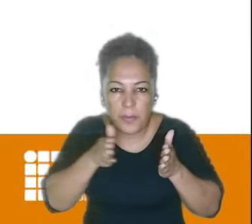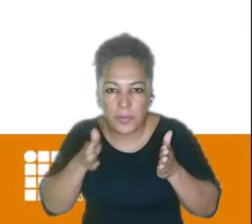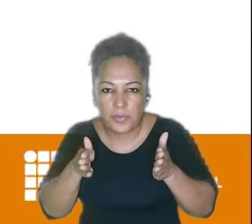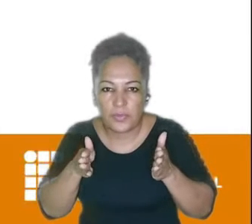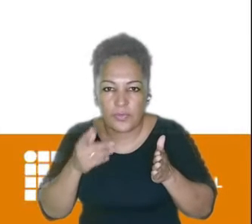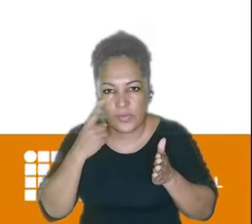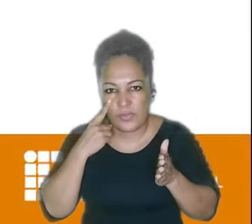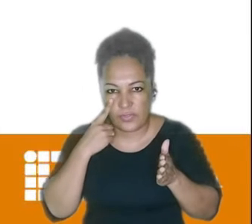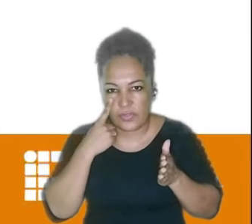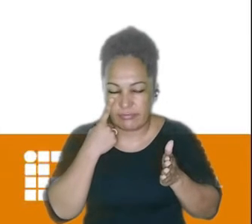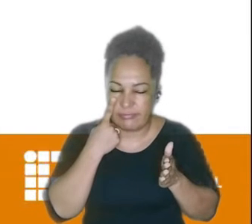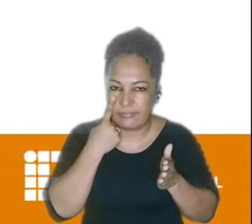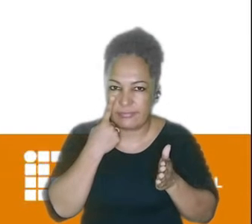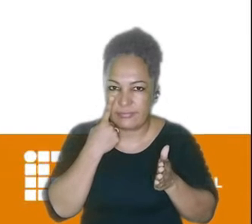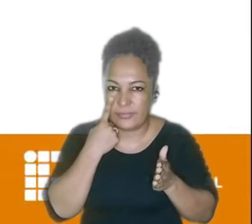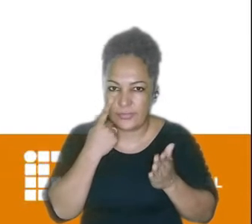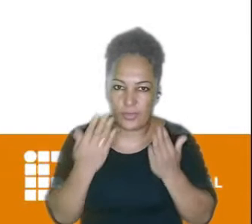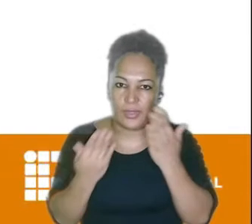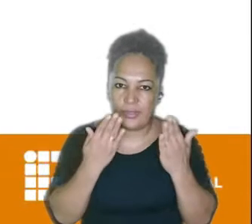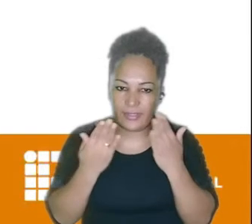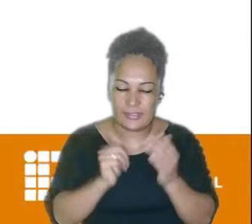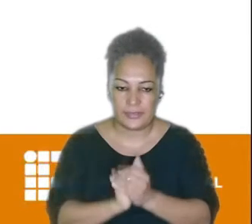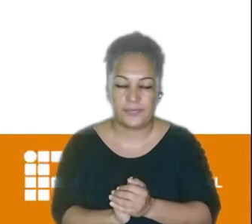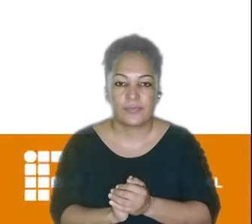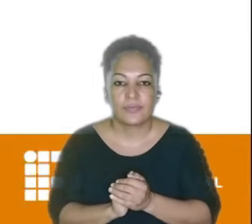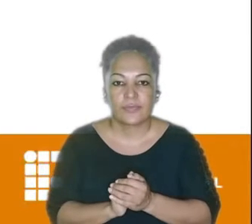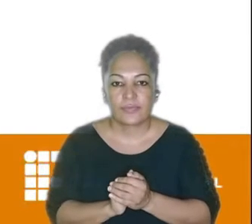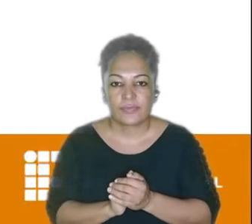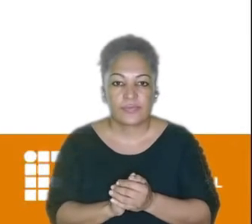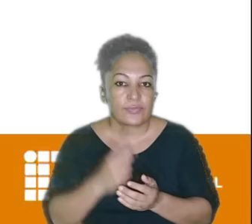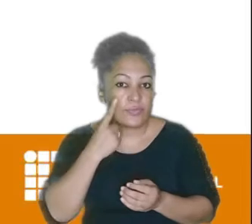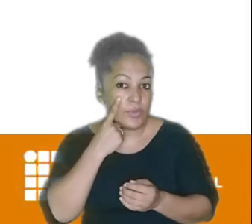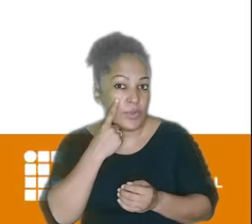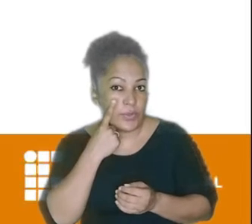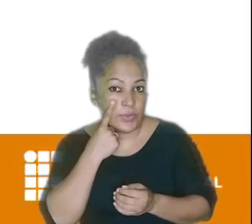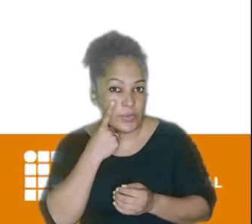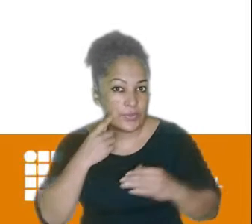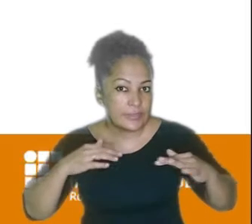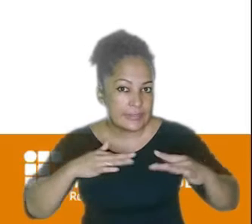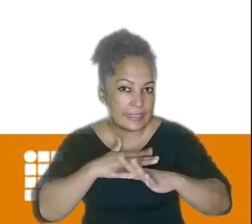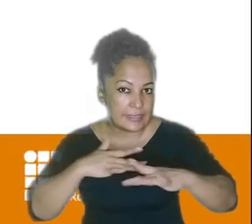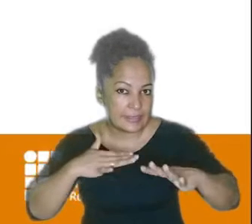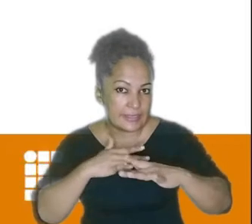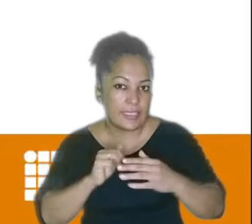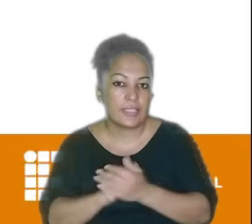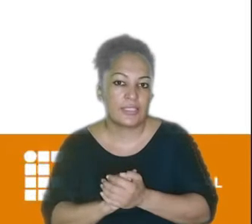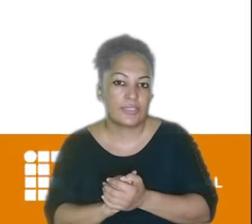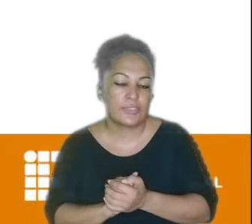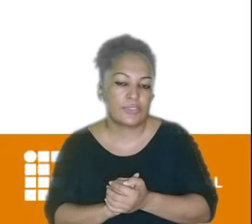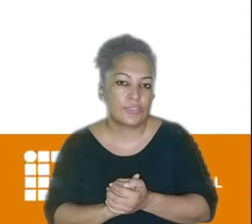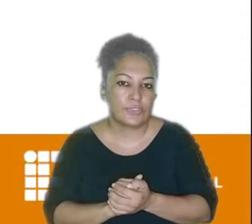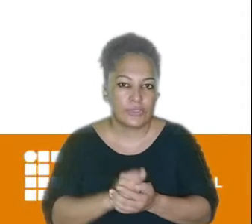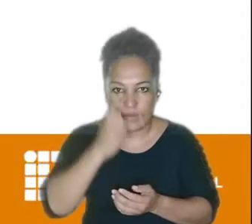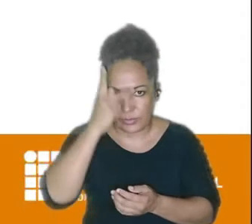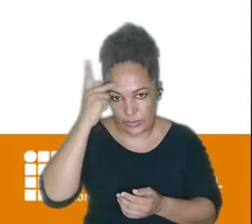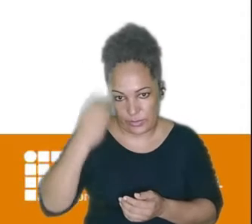primeiro estrofe, vamos colocar assim, do nosso análise de caso. Então, olha só. Então, na cidade rodoviária,